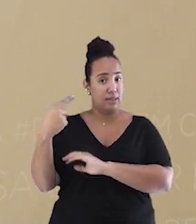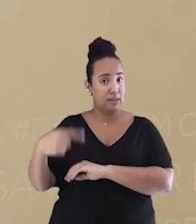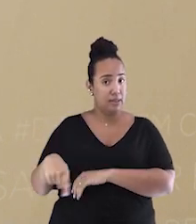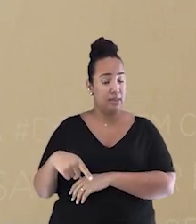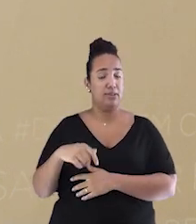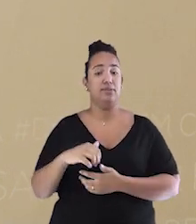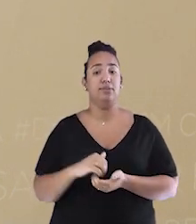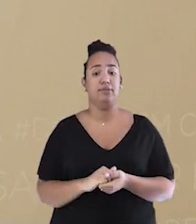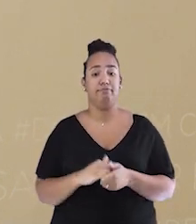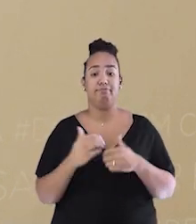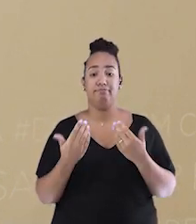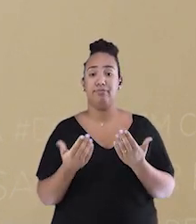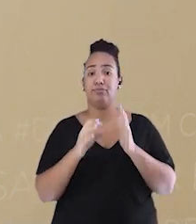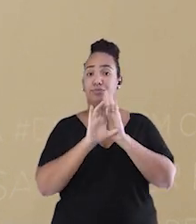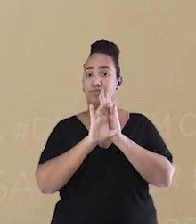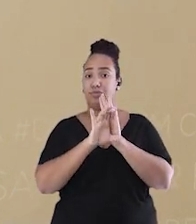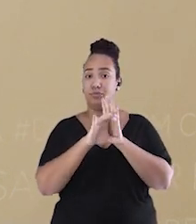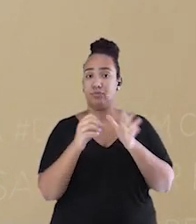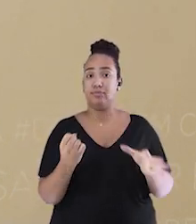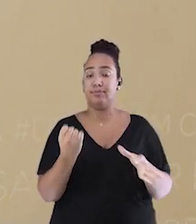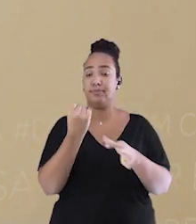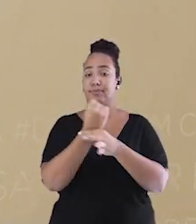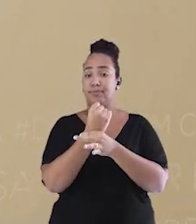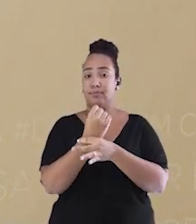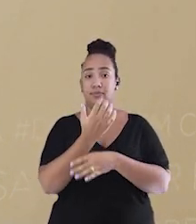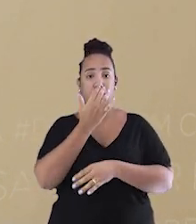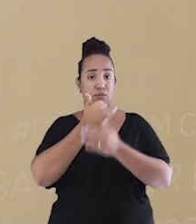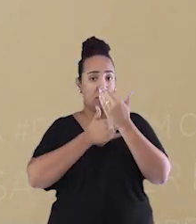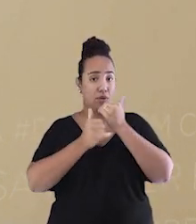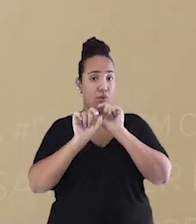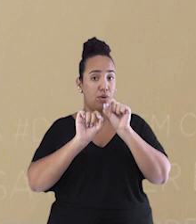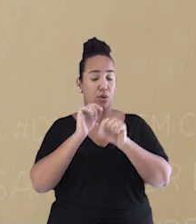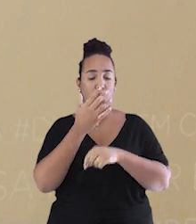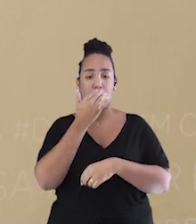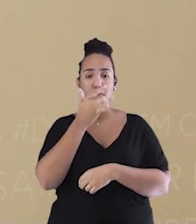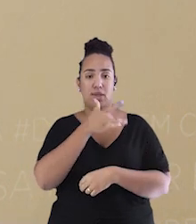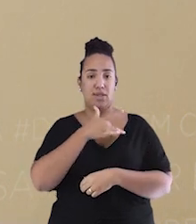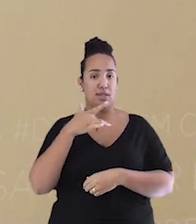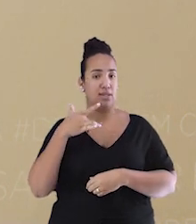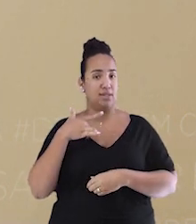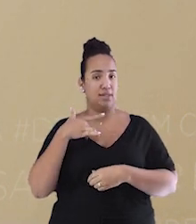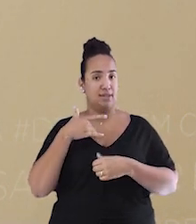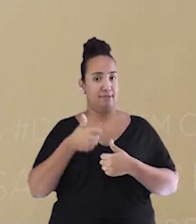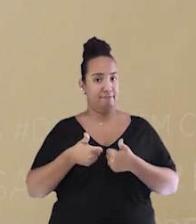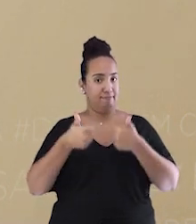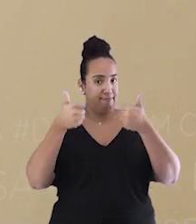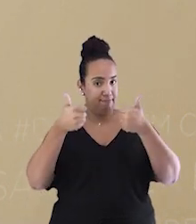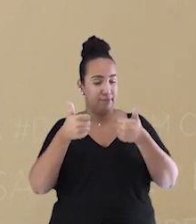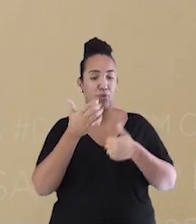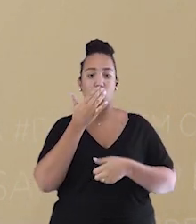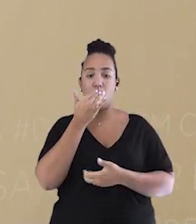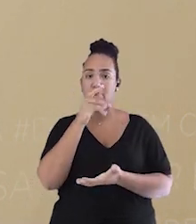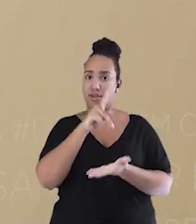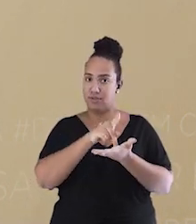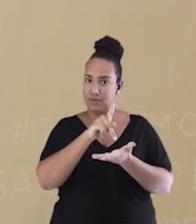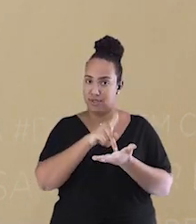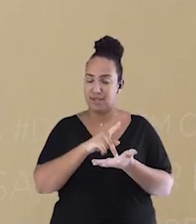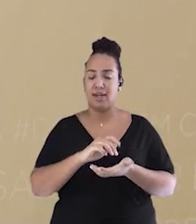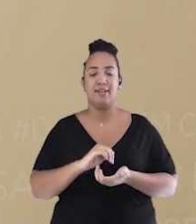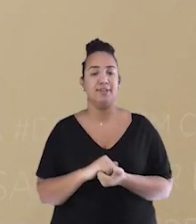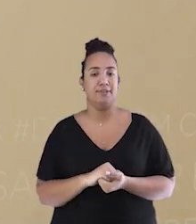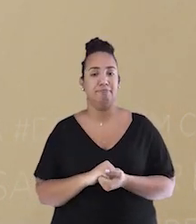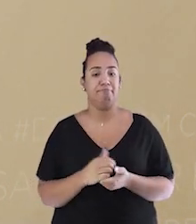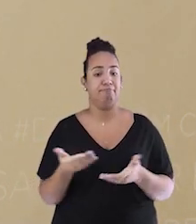propriedade. De acordo com os conceitos de segurança alimentar, isso é comida saudável, isso é comida